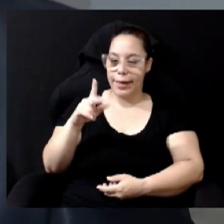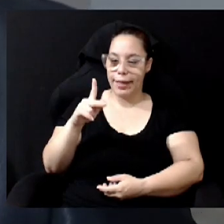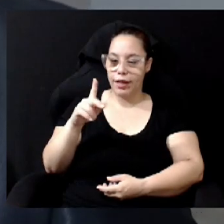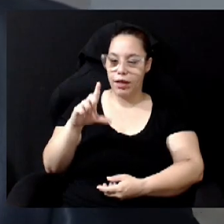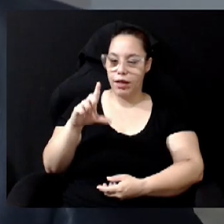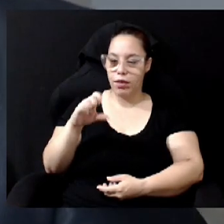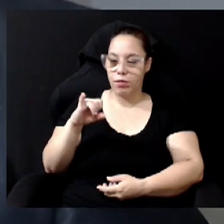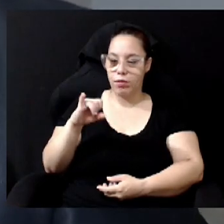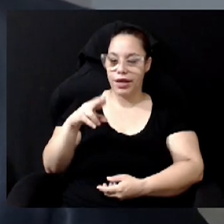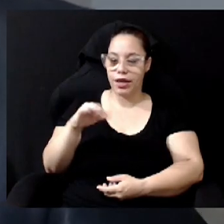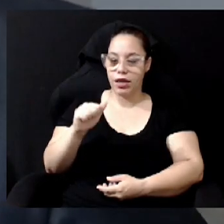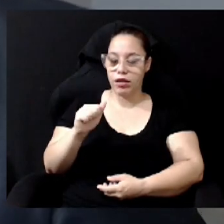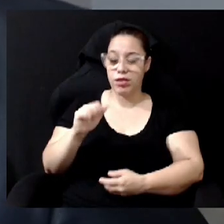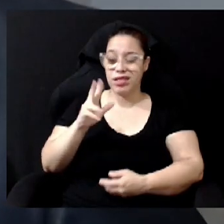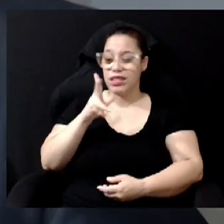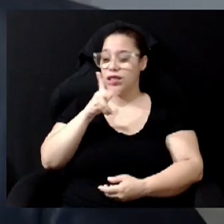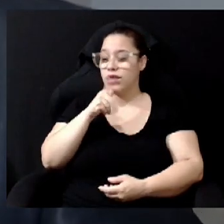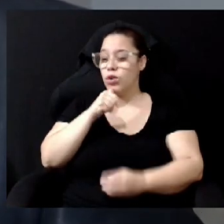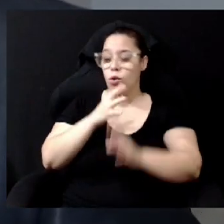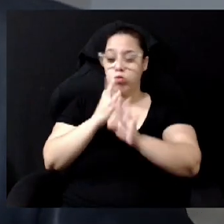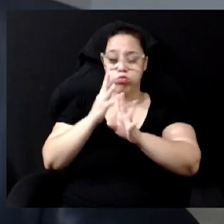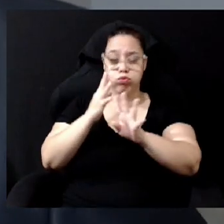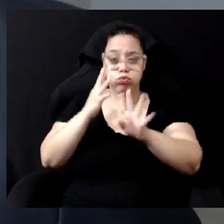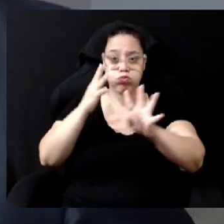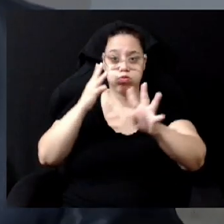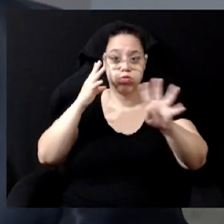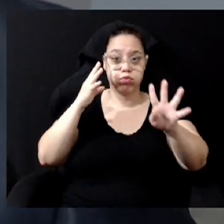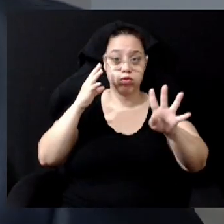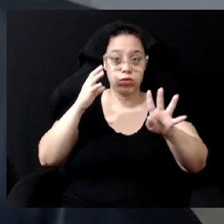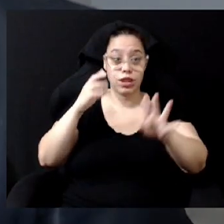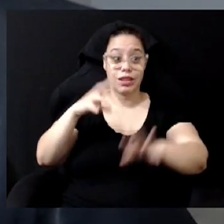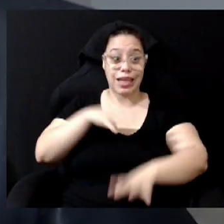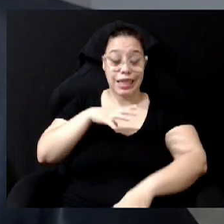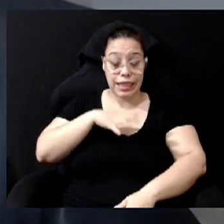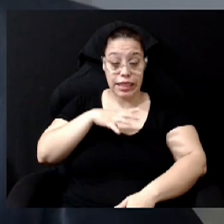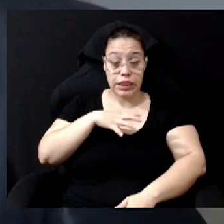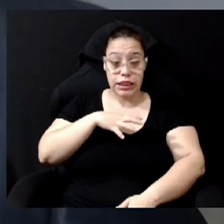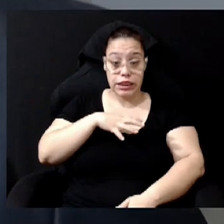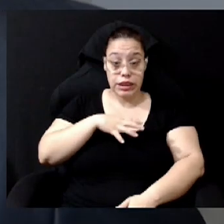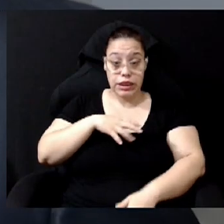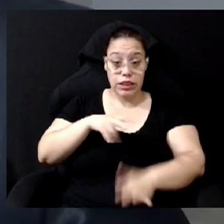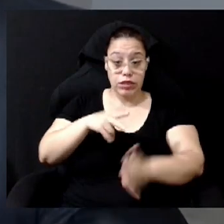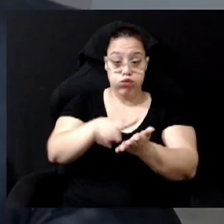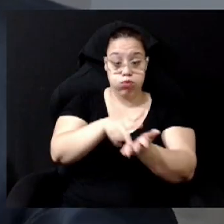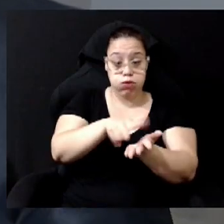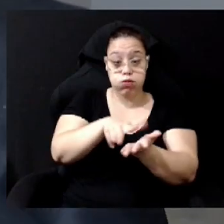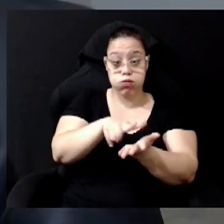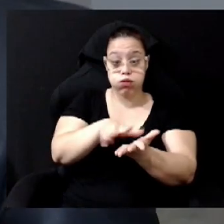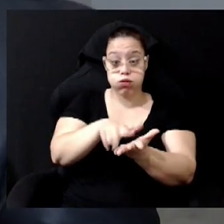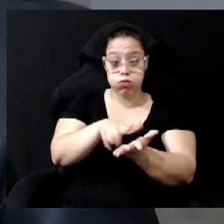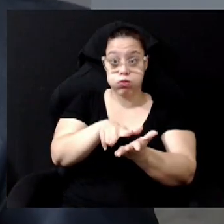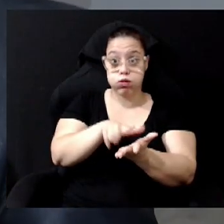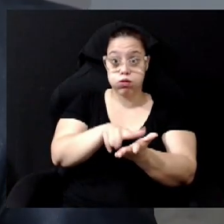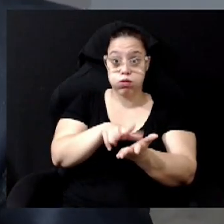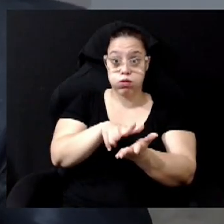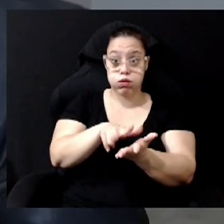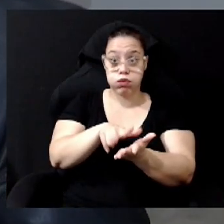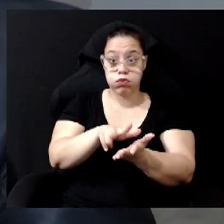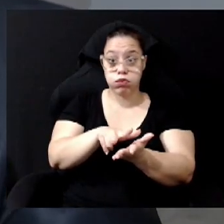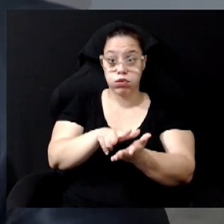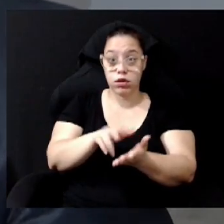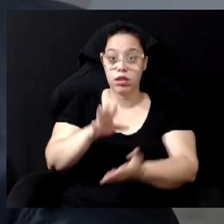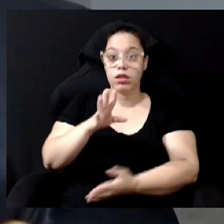estava demorando e ele teve um ataque de epilepsia bem naquele momento. E quem